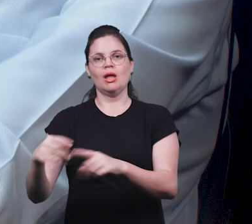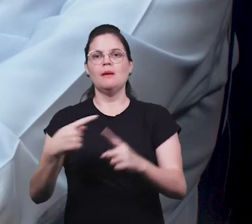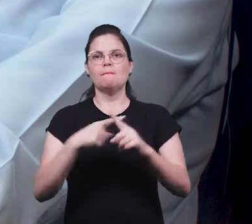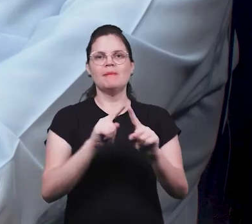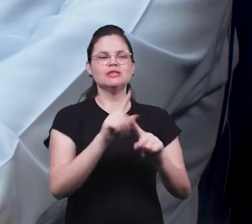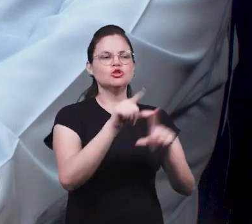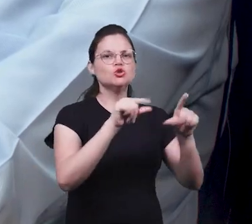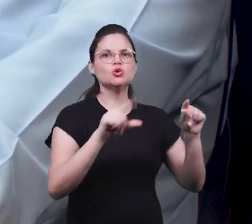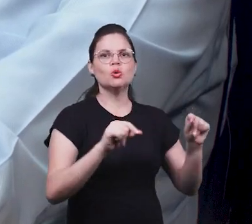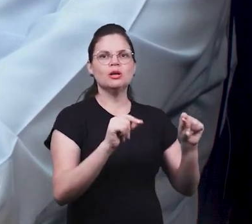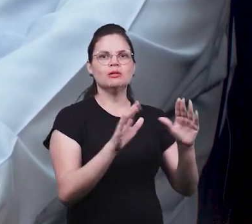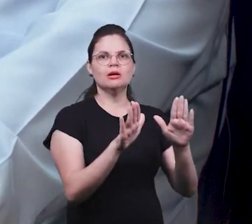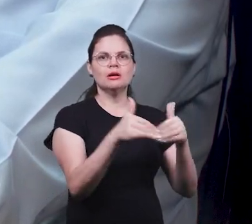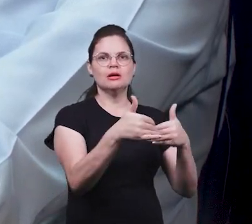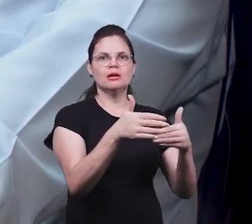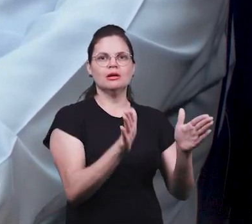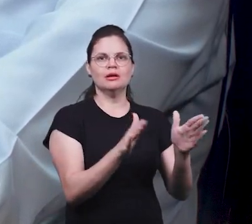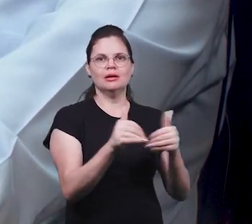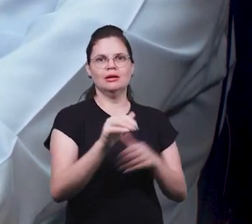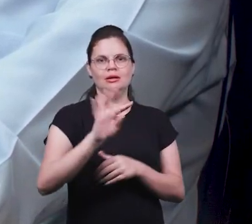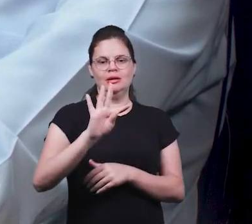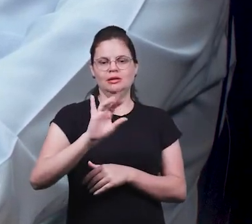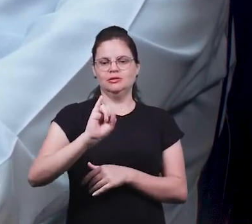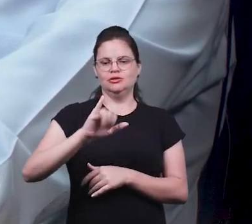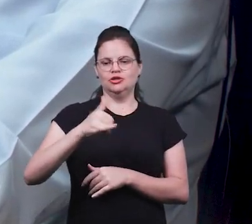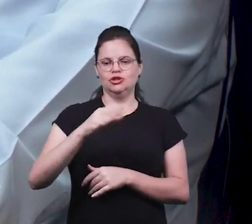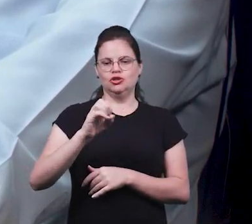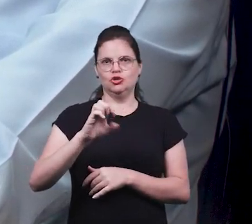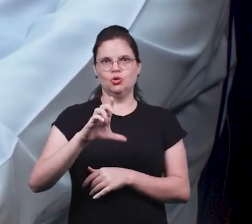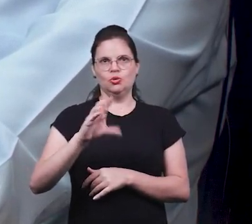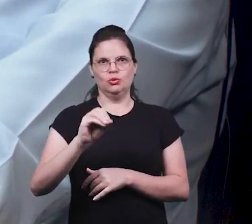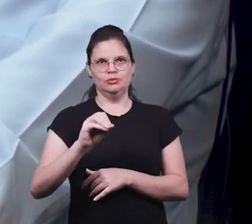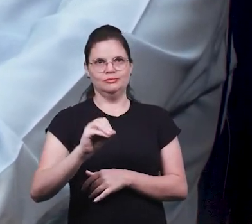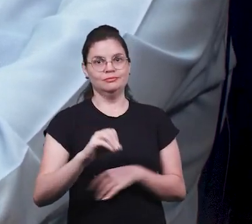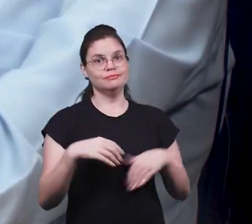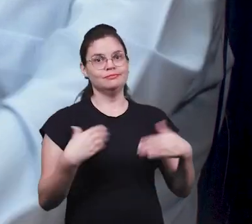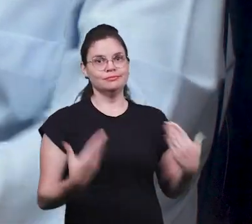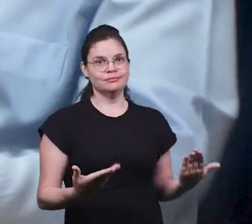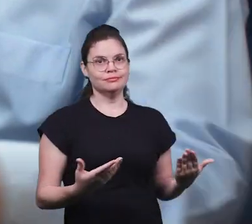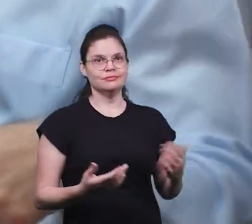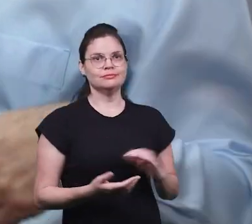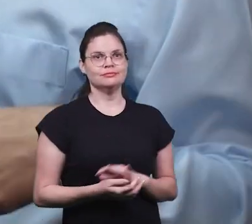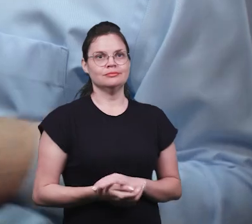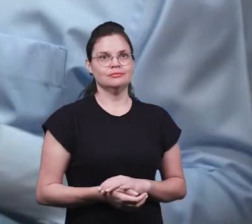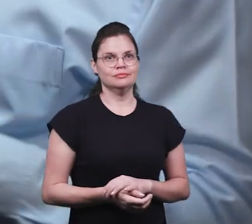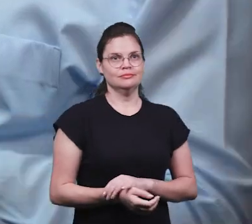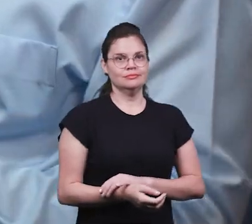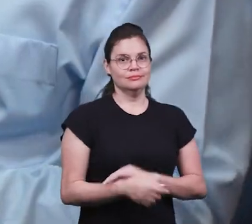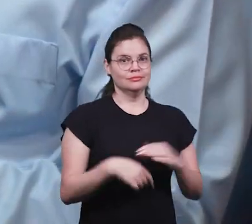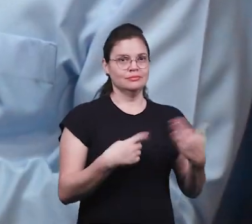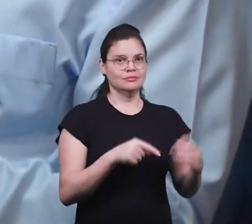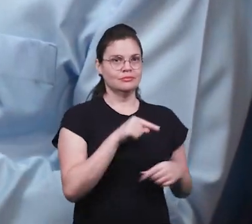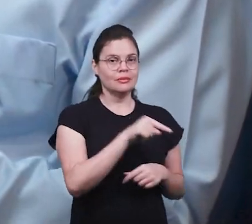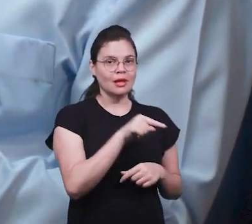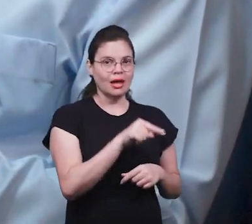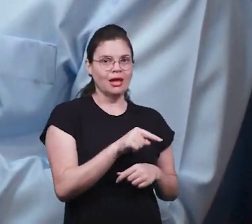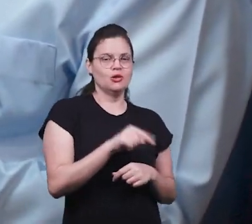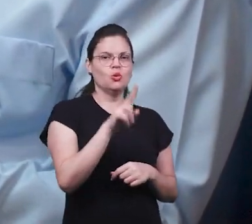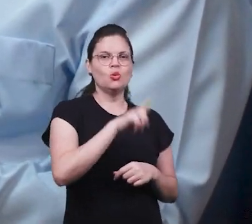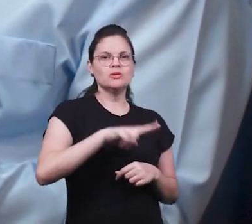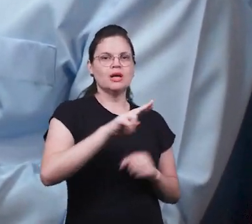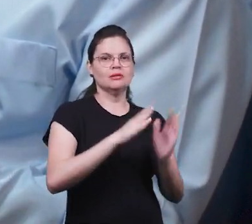invés de cal, eles usaram betume, né? E o betume ali para